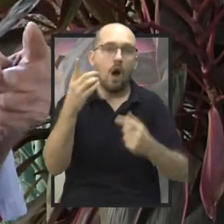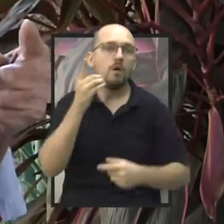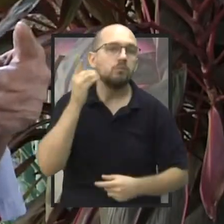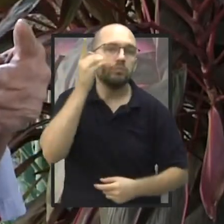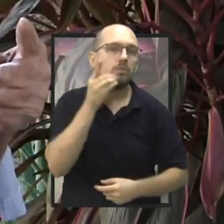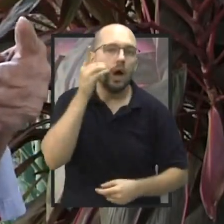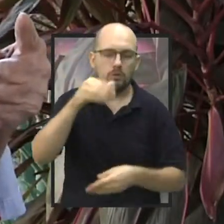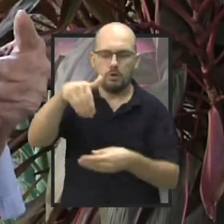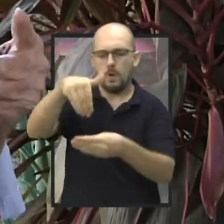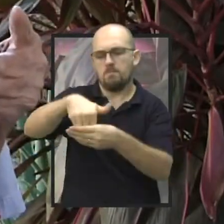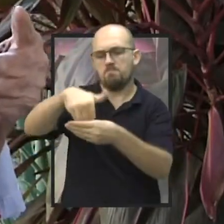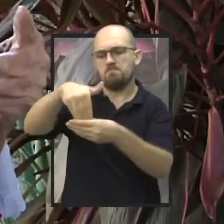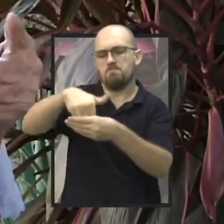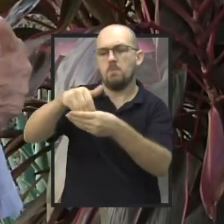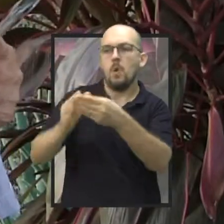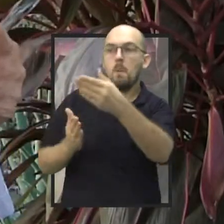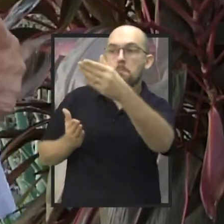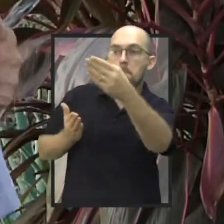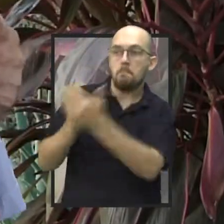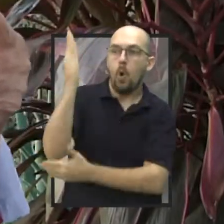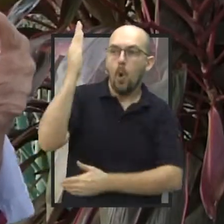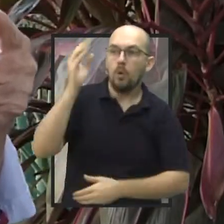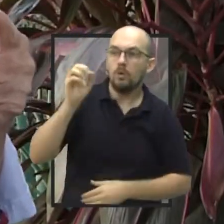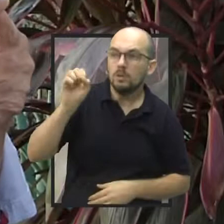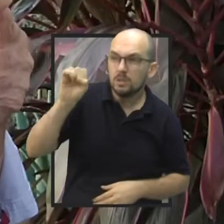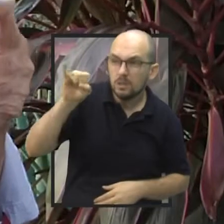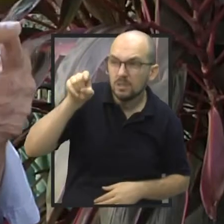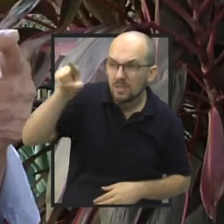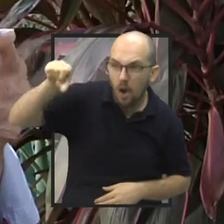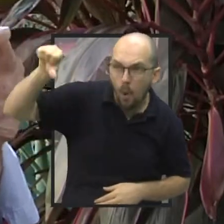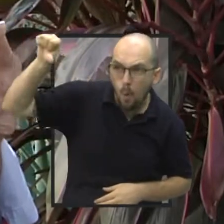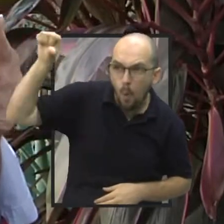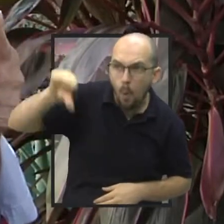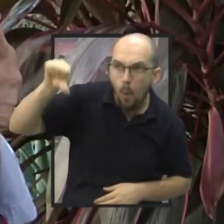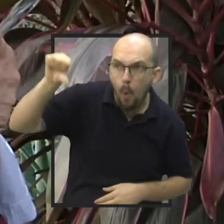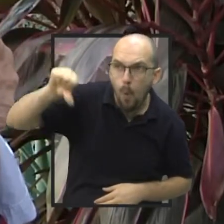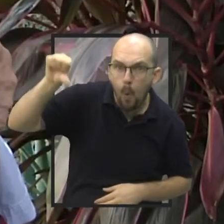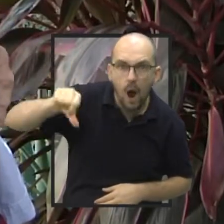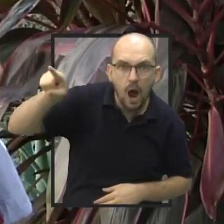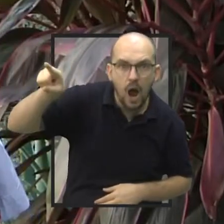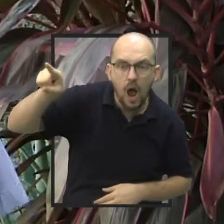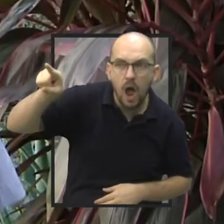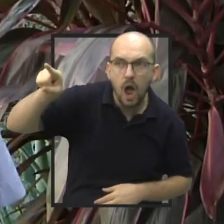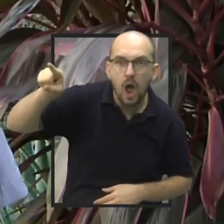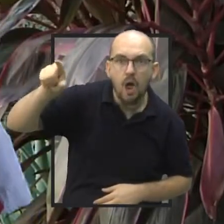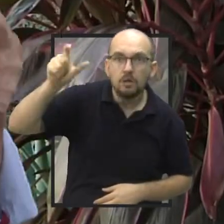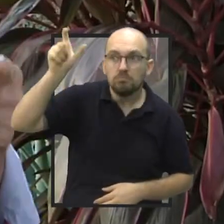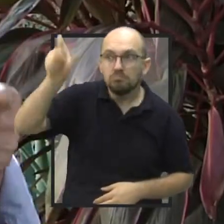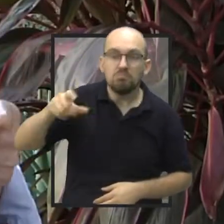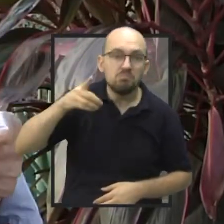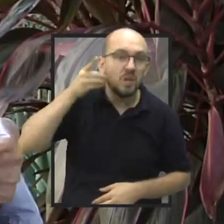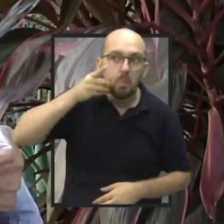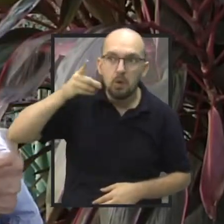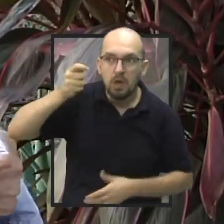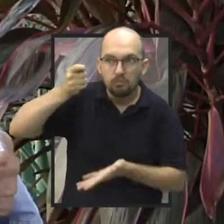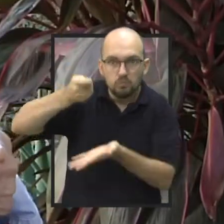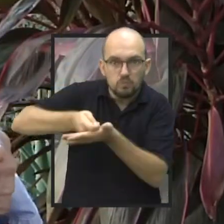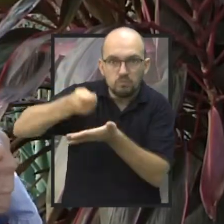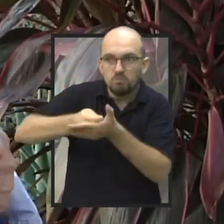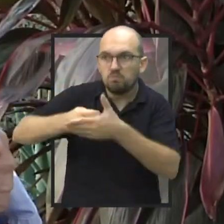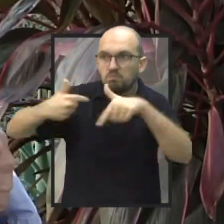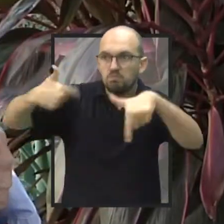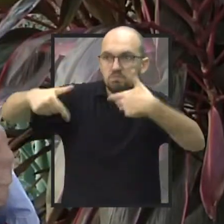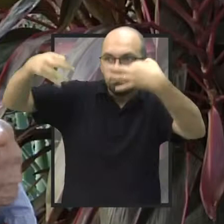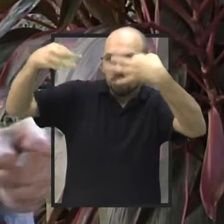deputado, mas se ele é uma peça ruim, se ele não cumpre as obrigações que